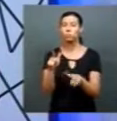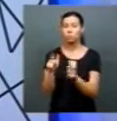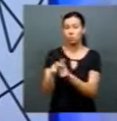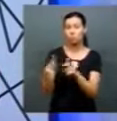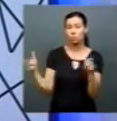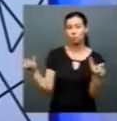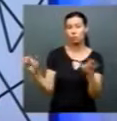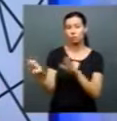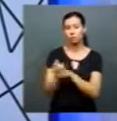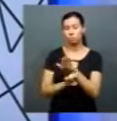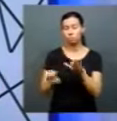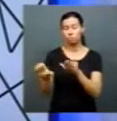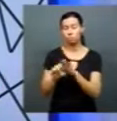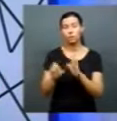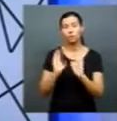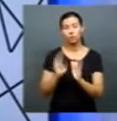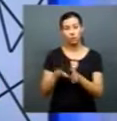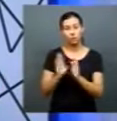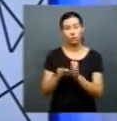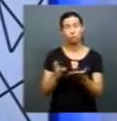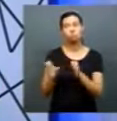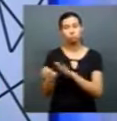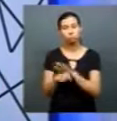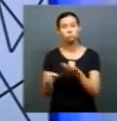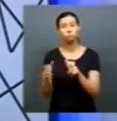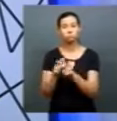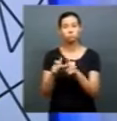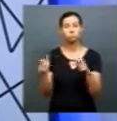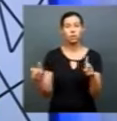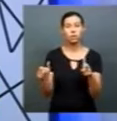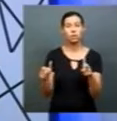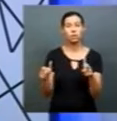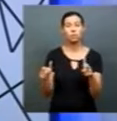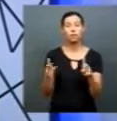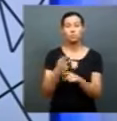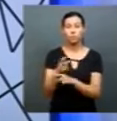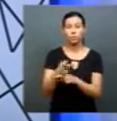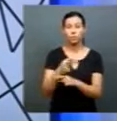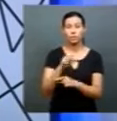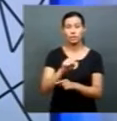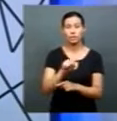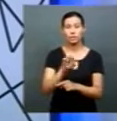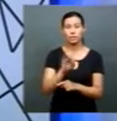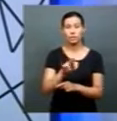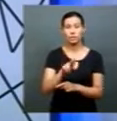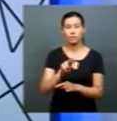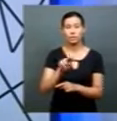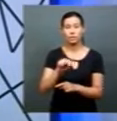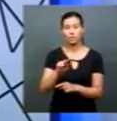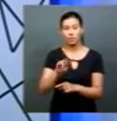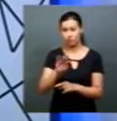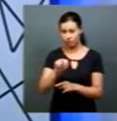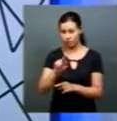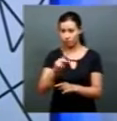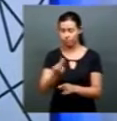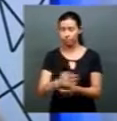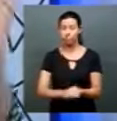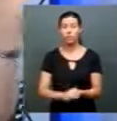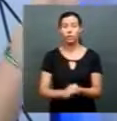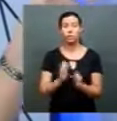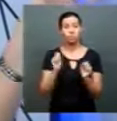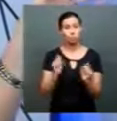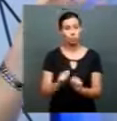vê grandes corporações atuando dessa forma e vão via startup, né, que elas percebem esse potencial, mas podem ser